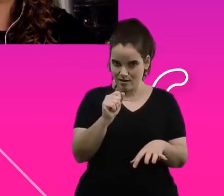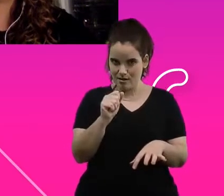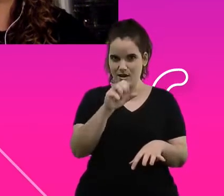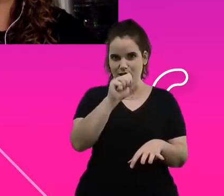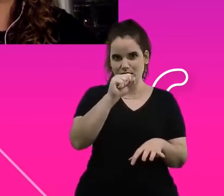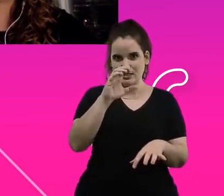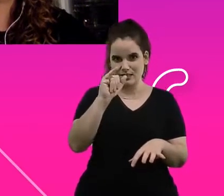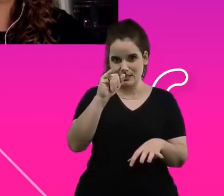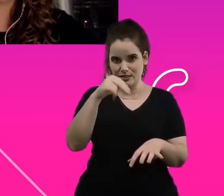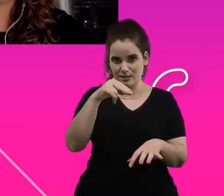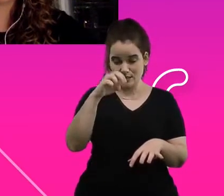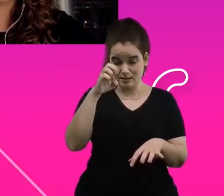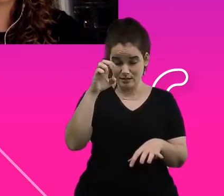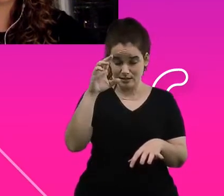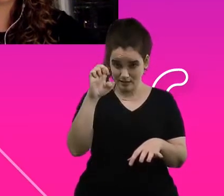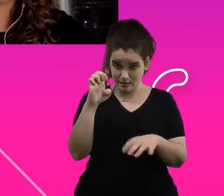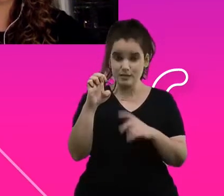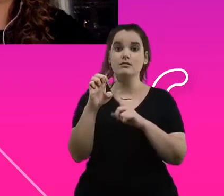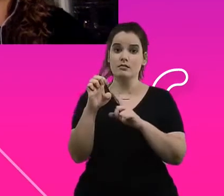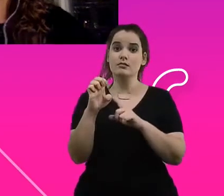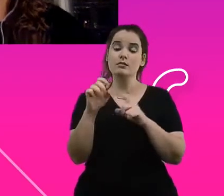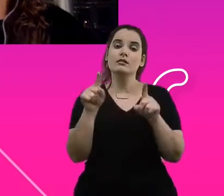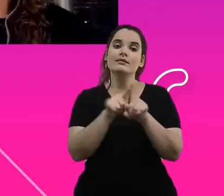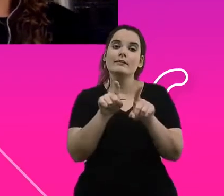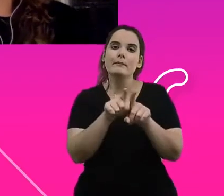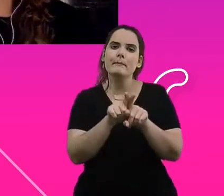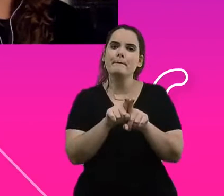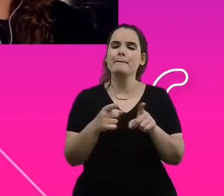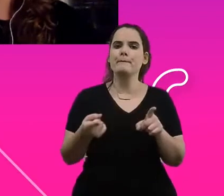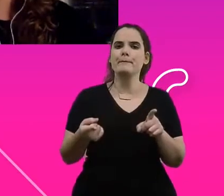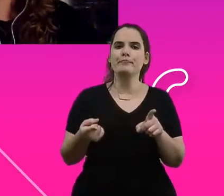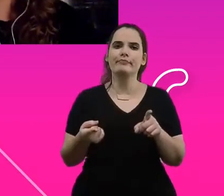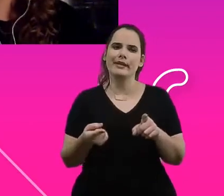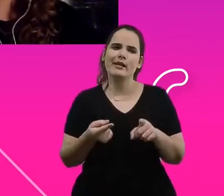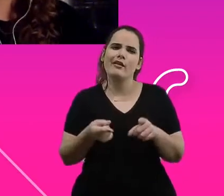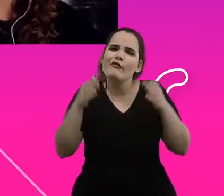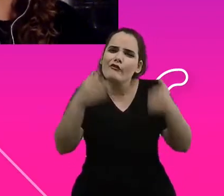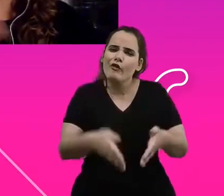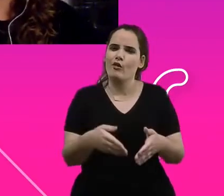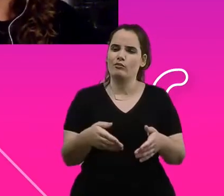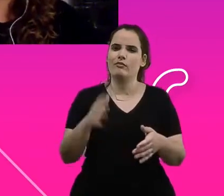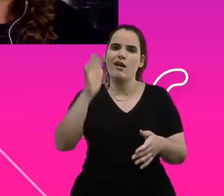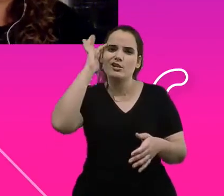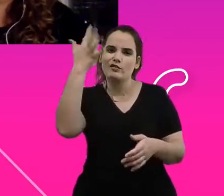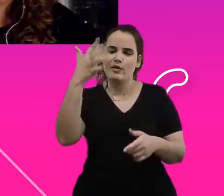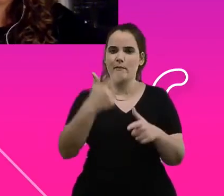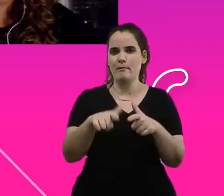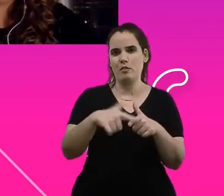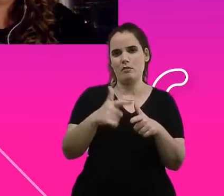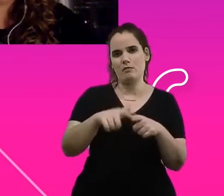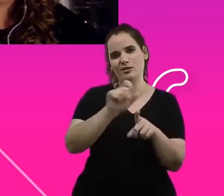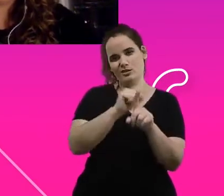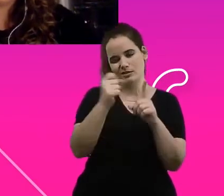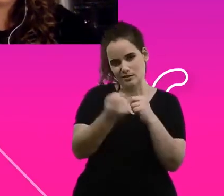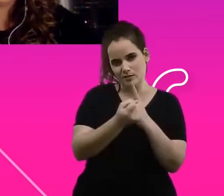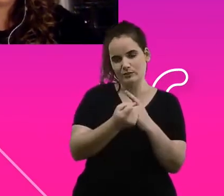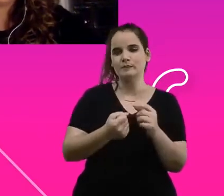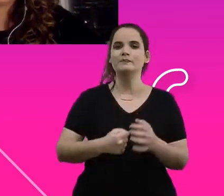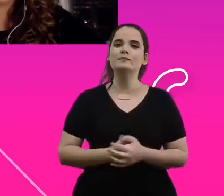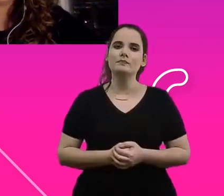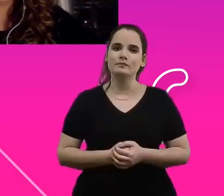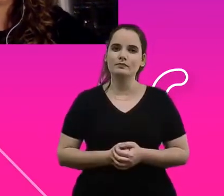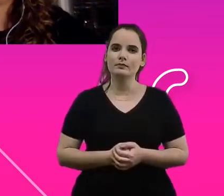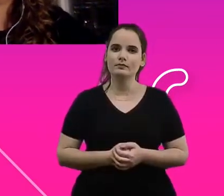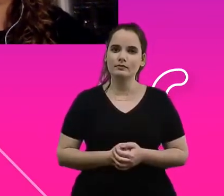são complementares a resolver estes problemas sociais e, por fim, os agregadores. Se pensarmos,